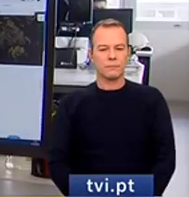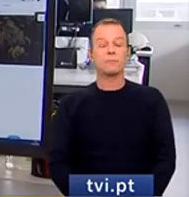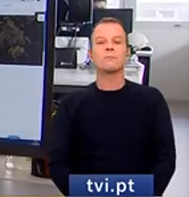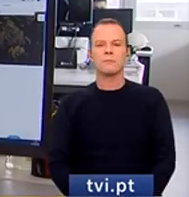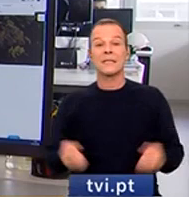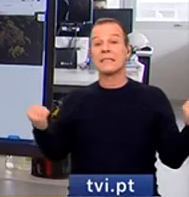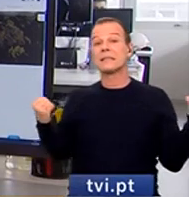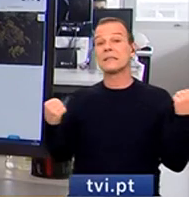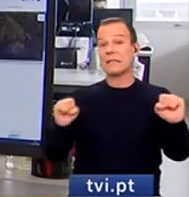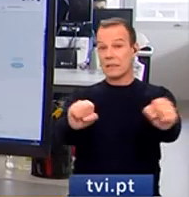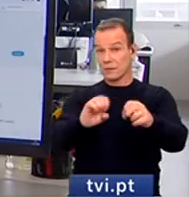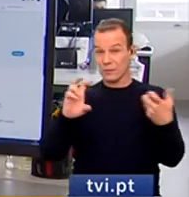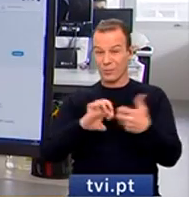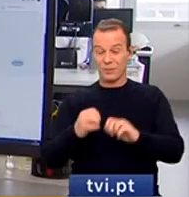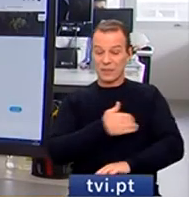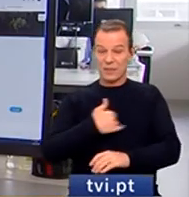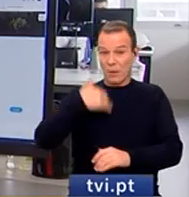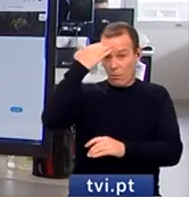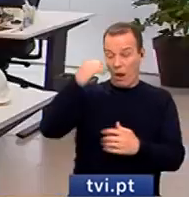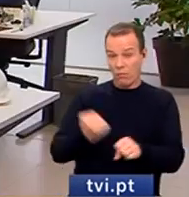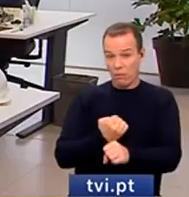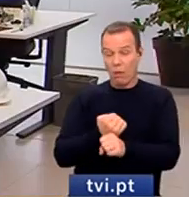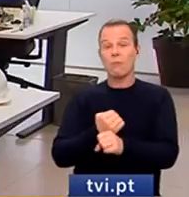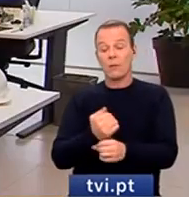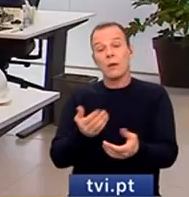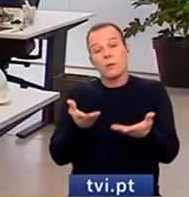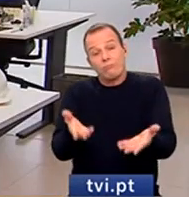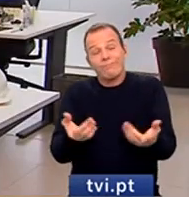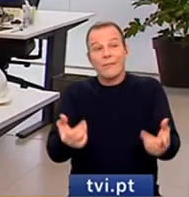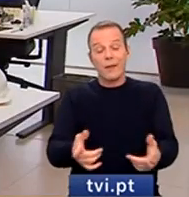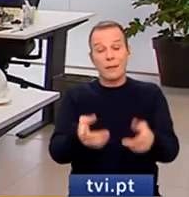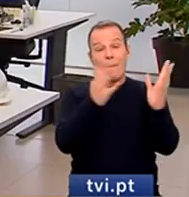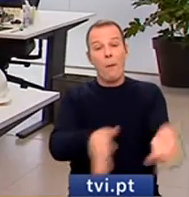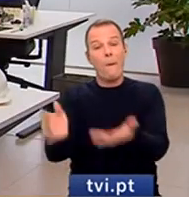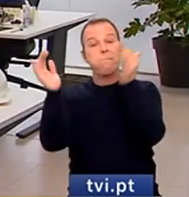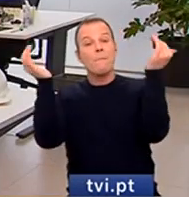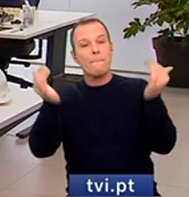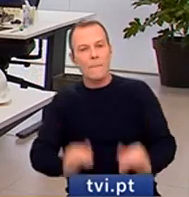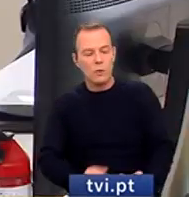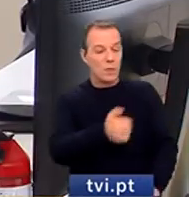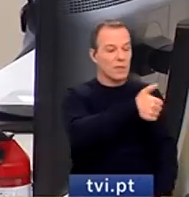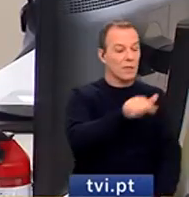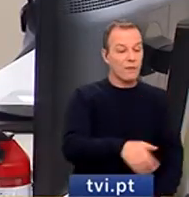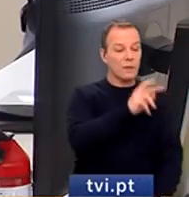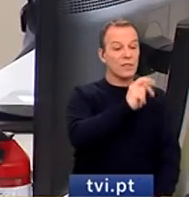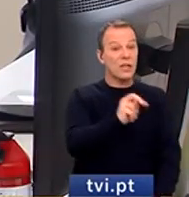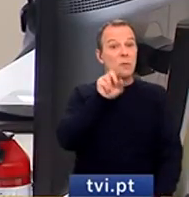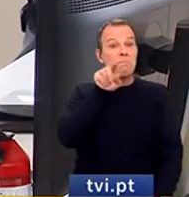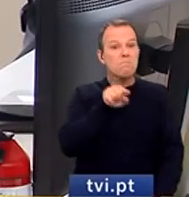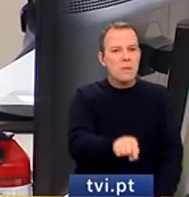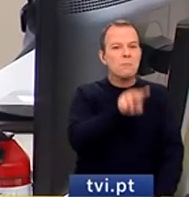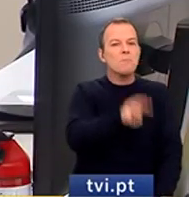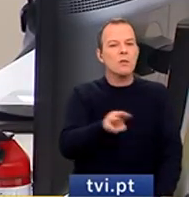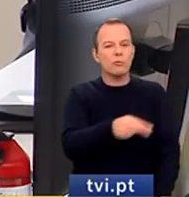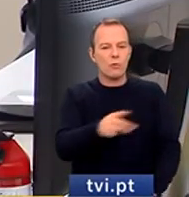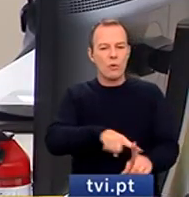O stress e os problemas de saúde mental no trabalho contribuíram para perdas de produtividade de 5,3 mil milhões de euros